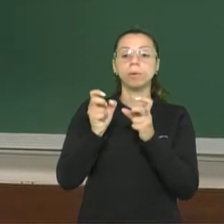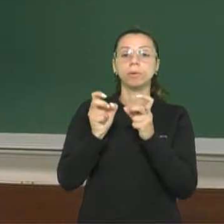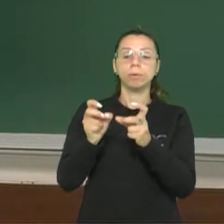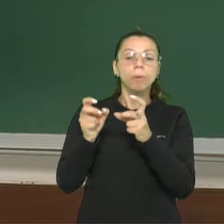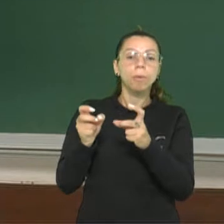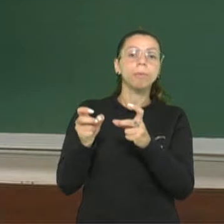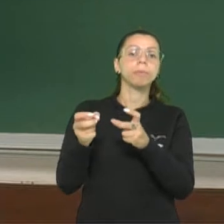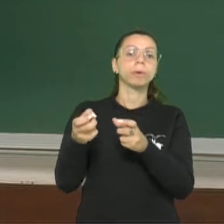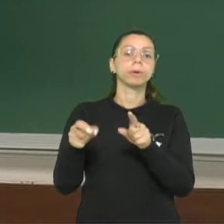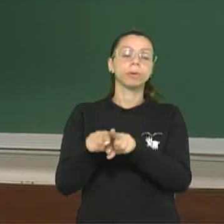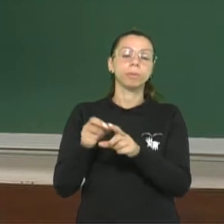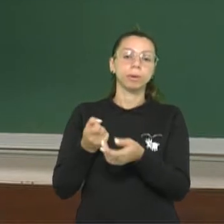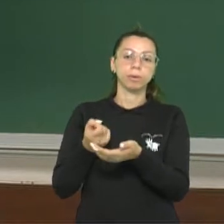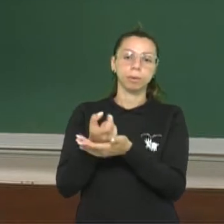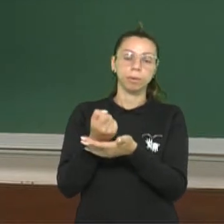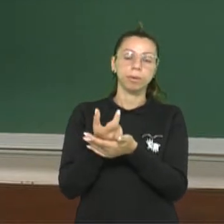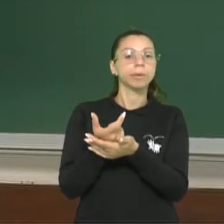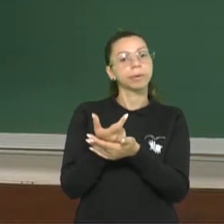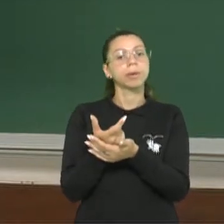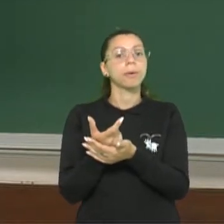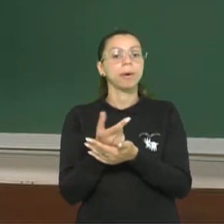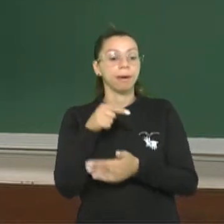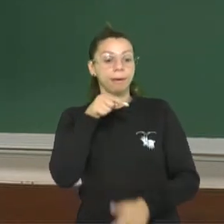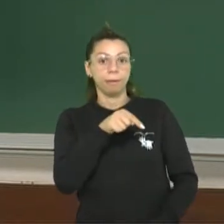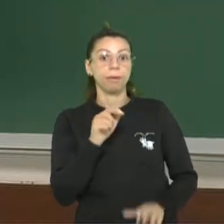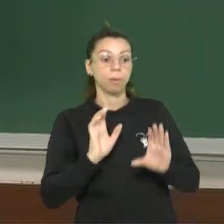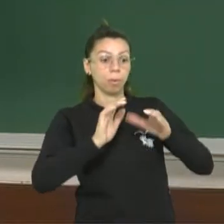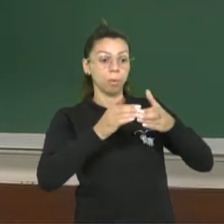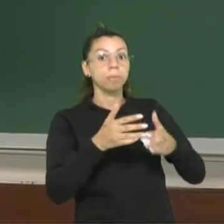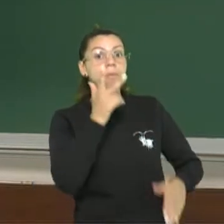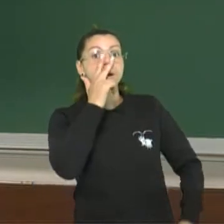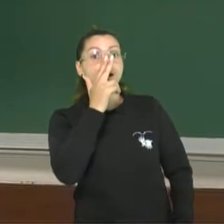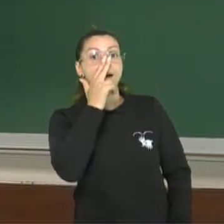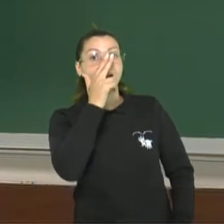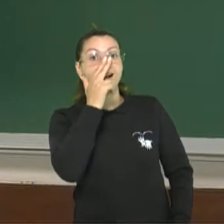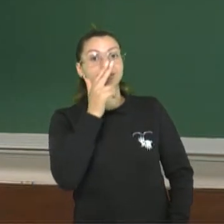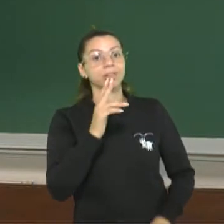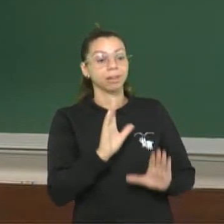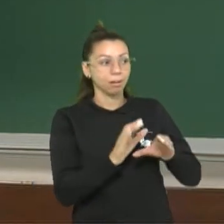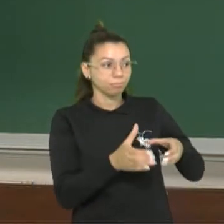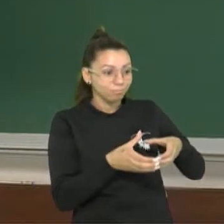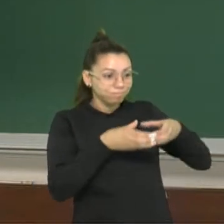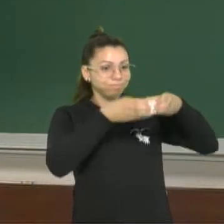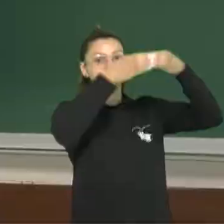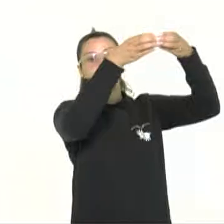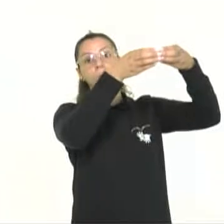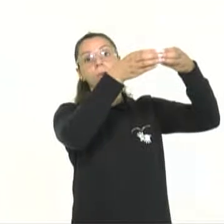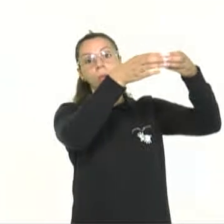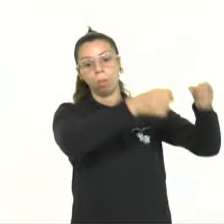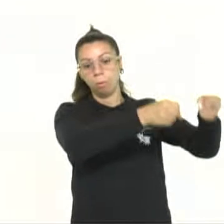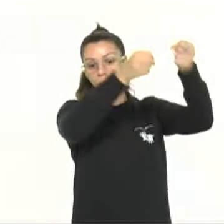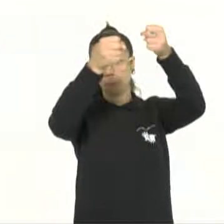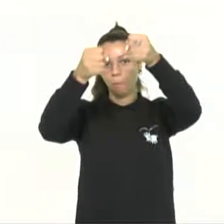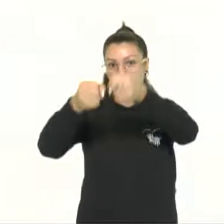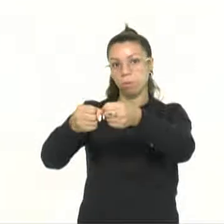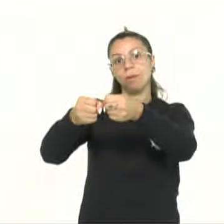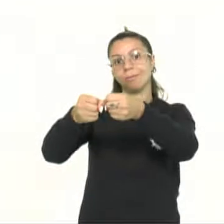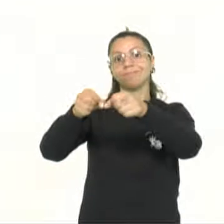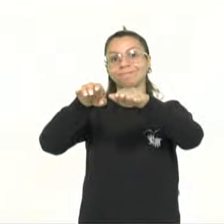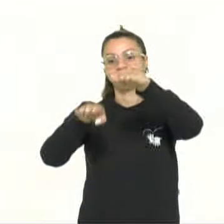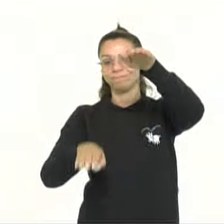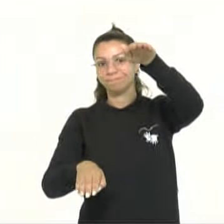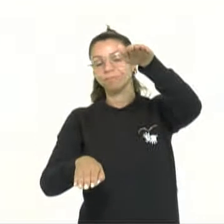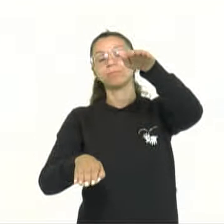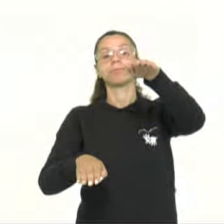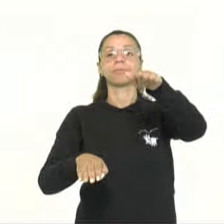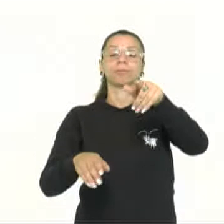considera melhor do que uma classe que eles consideram inferior, né, por